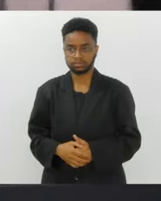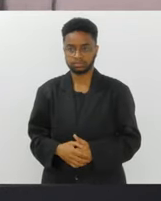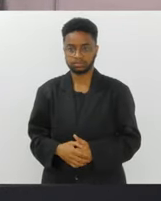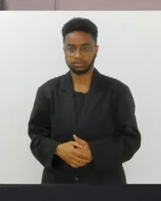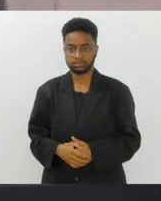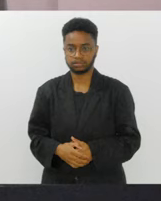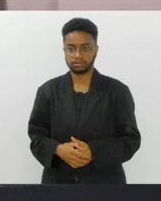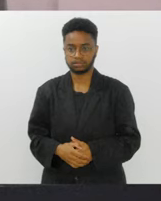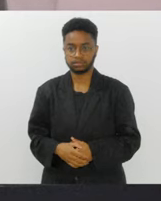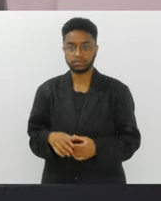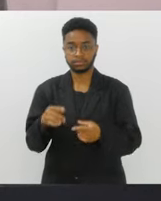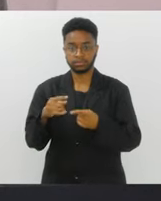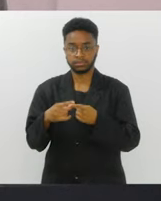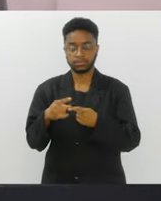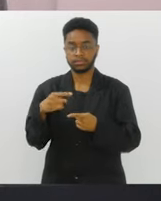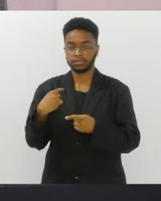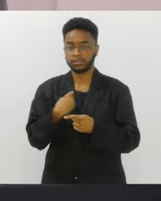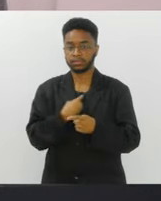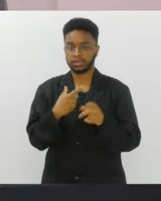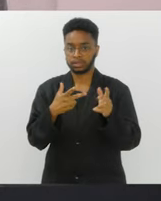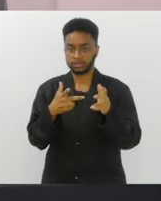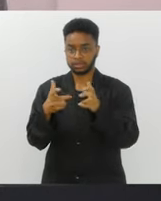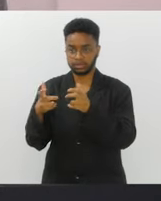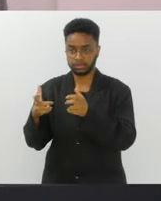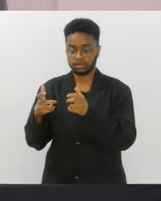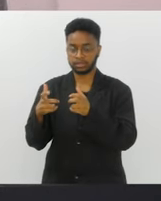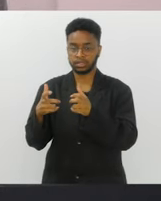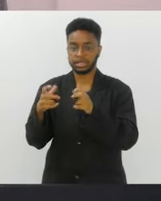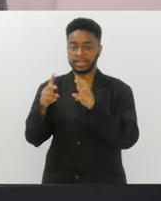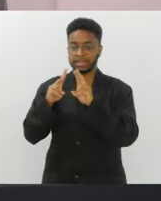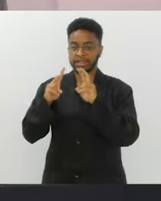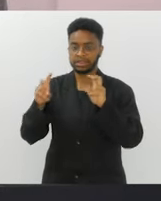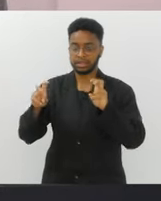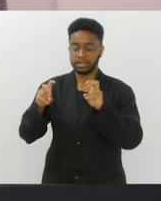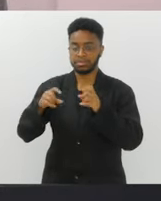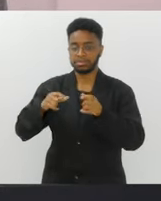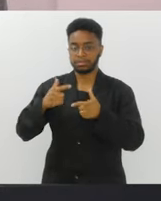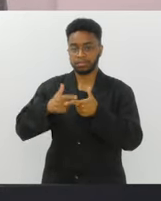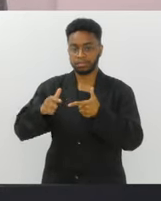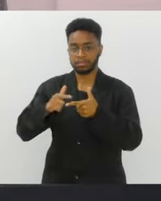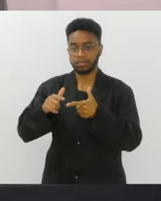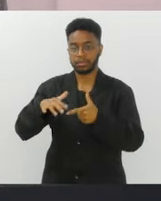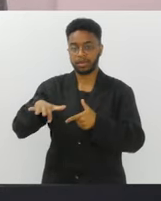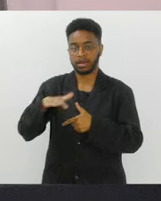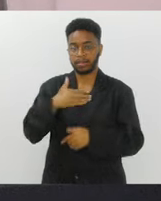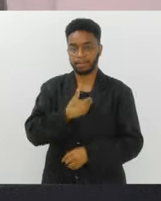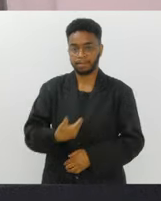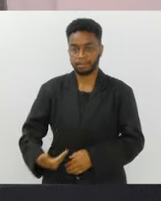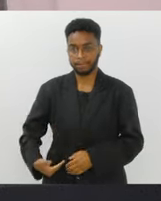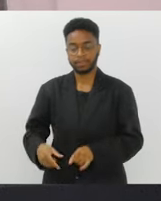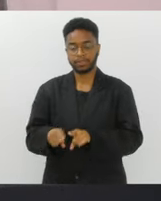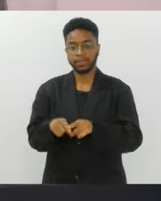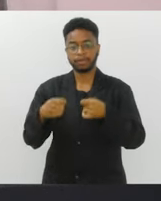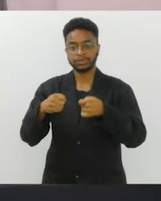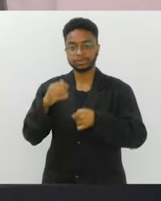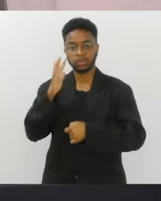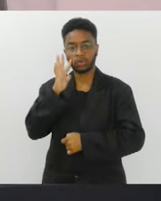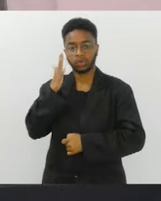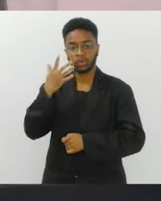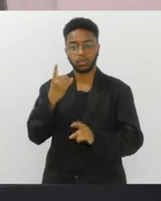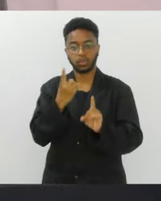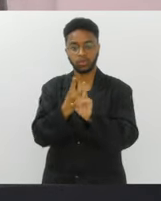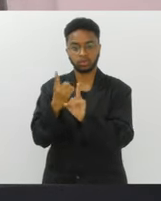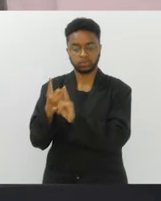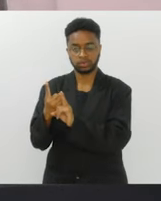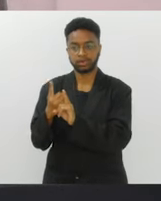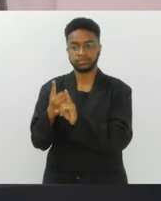A gente está diante de um quadro de calamidade pública, não de serviço público. E a gente precisa encontrar uma saída, a arte do possível, né? O melhor a